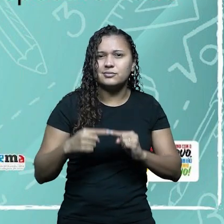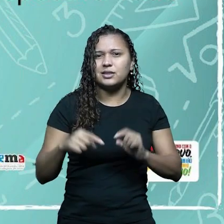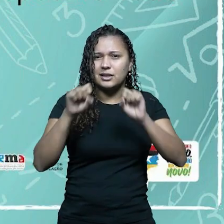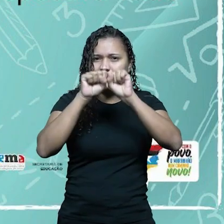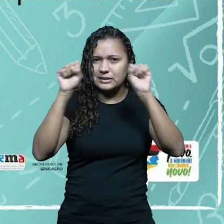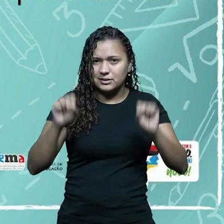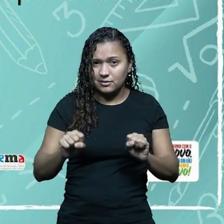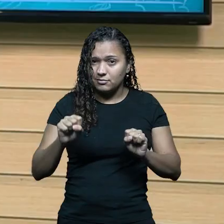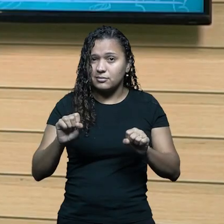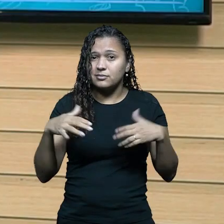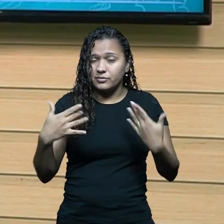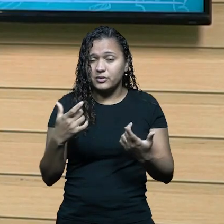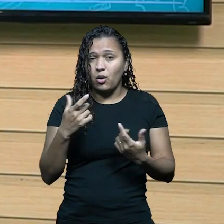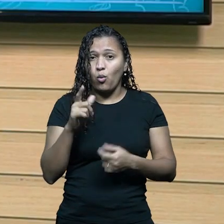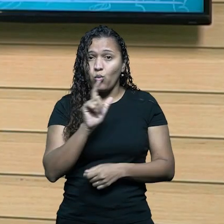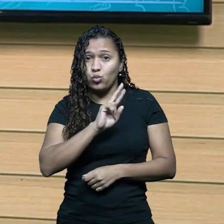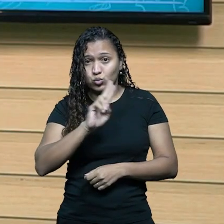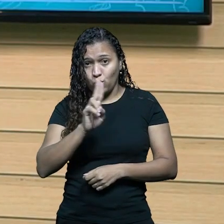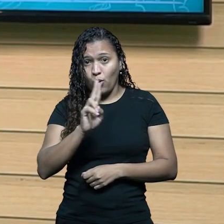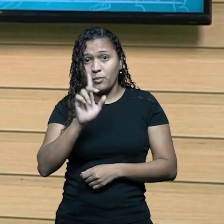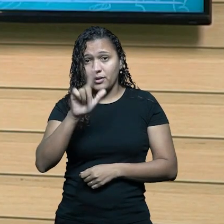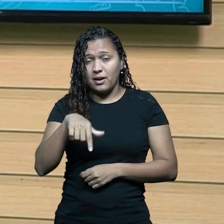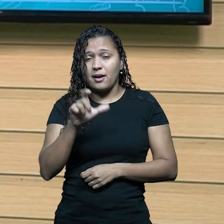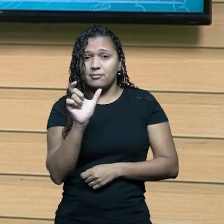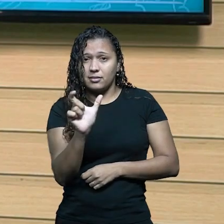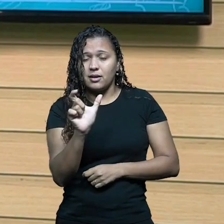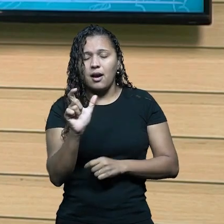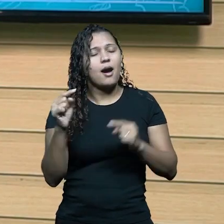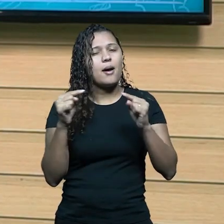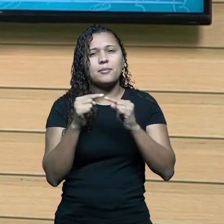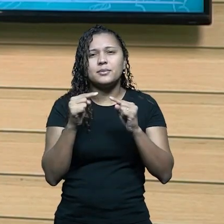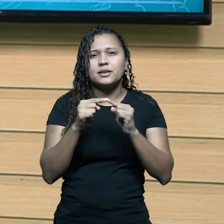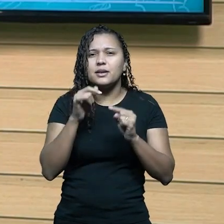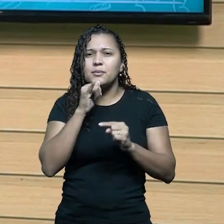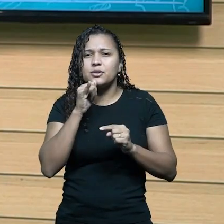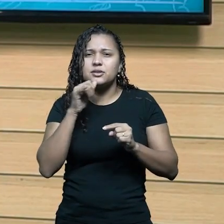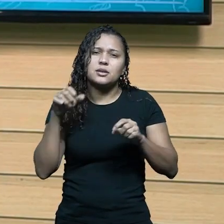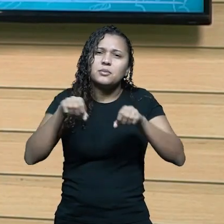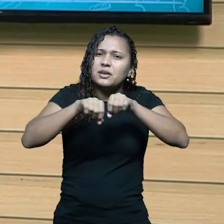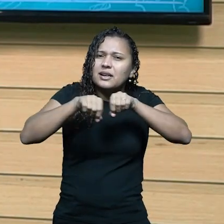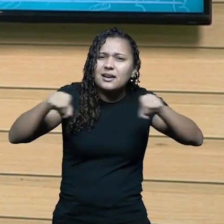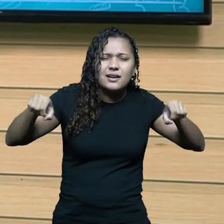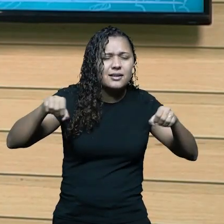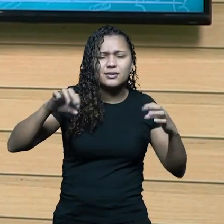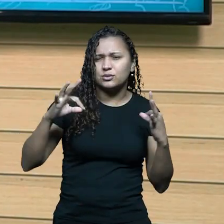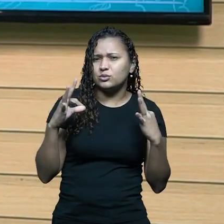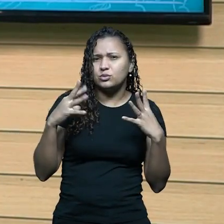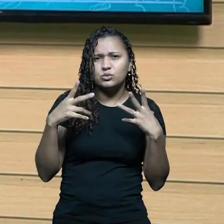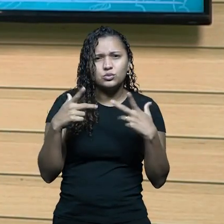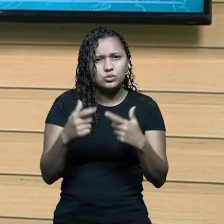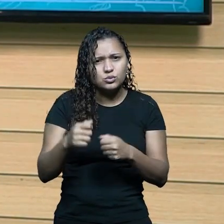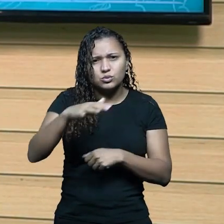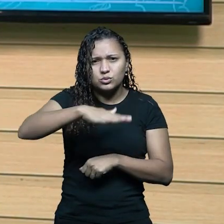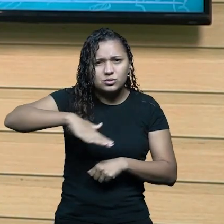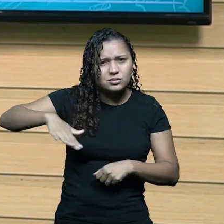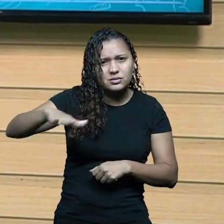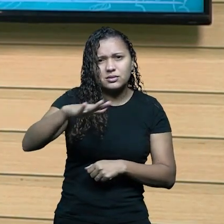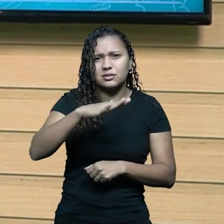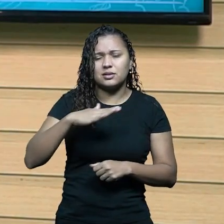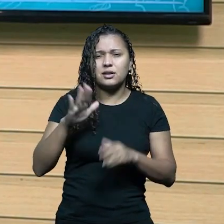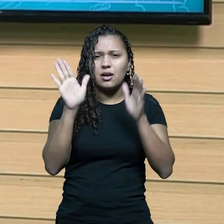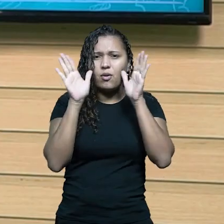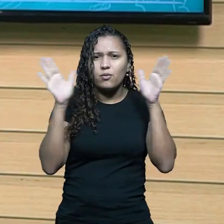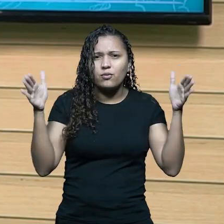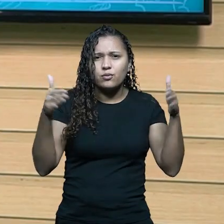Então, como o nome sugere, é um desenho voltado para tubulação, encanamento e toda a área, toda a